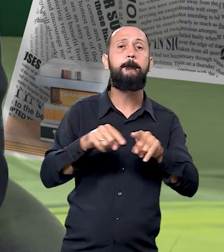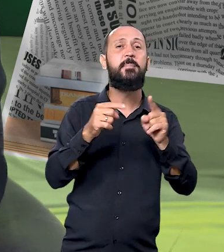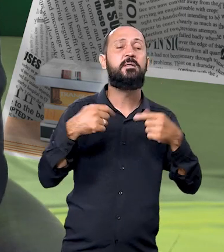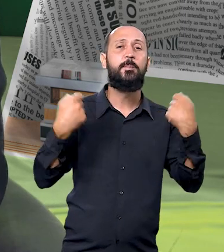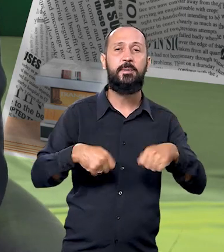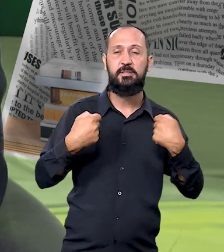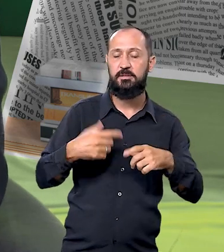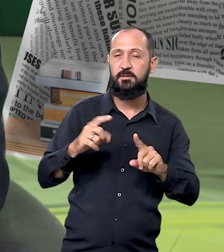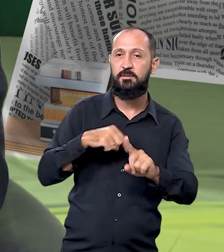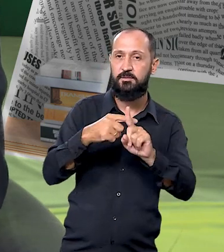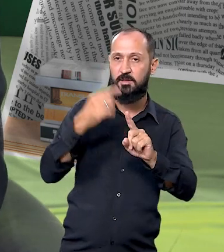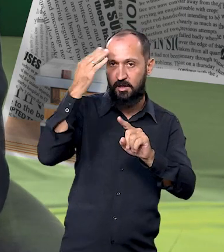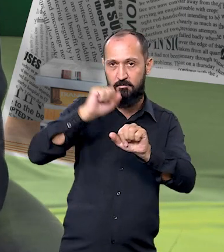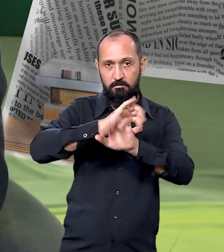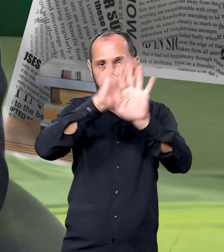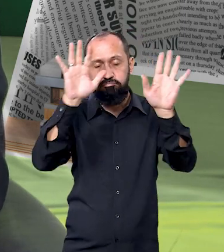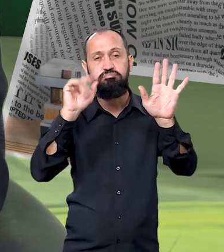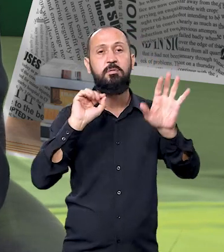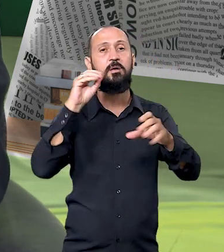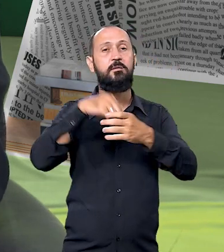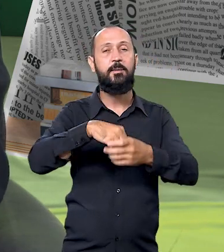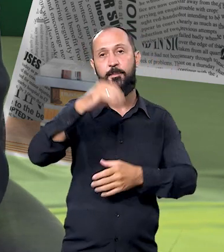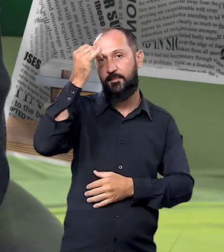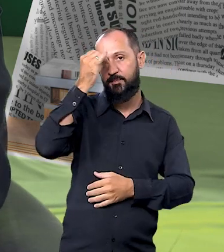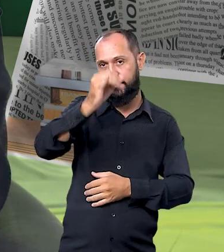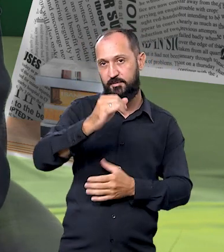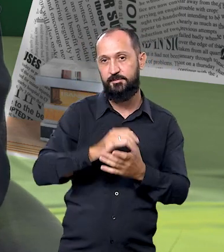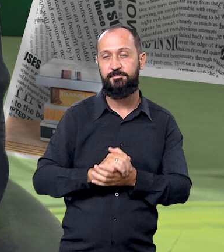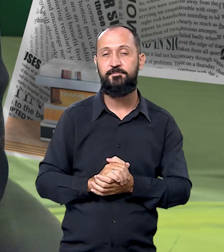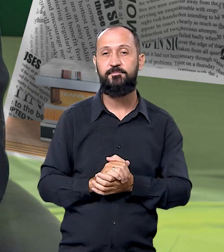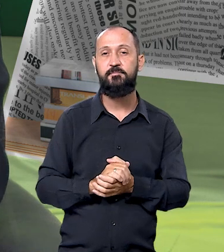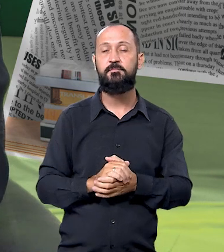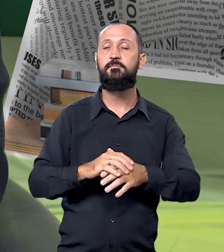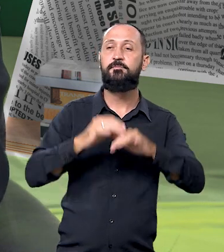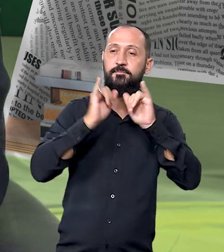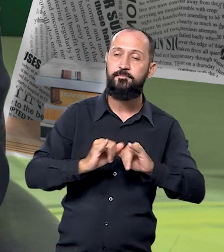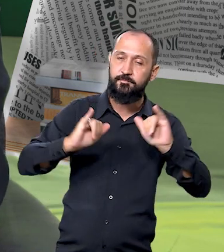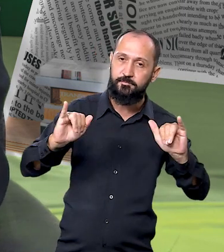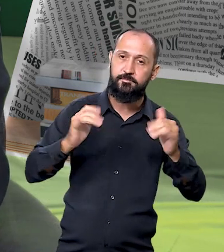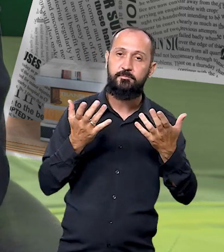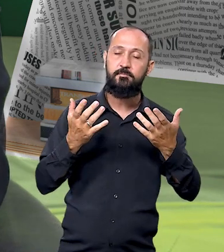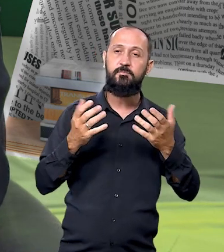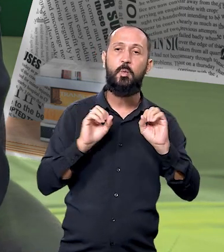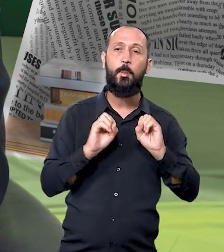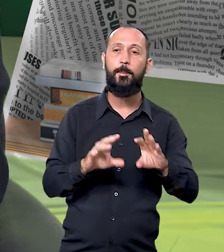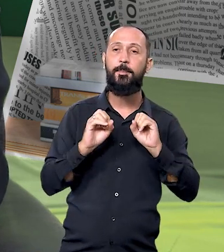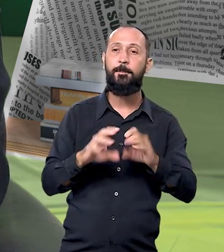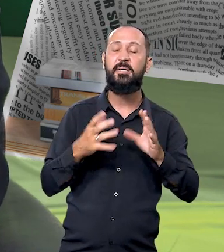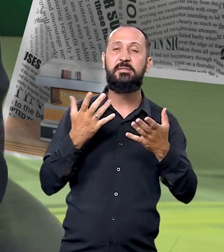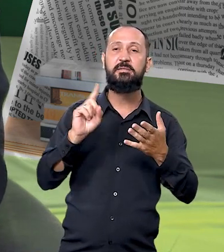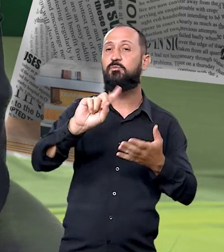atendimento, mas a gente precisa agir mais e a gente tem essa compreensão na prevenção. Então, campanhas por